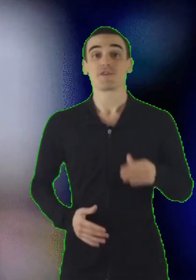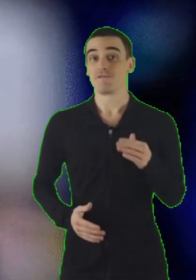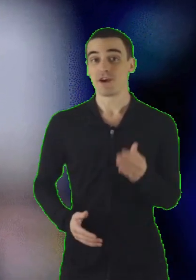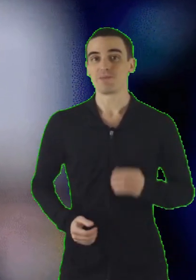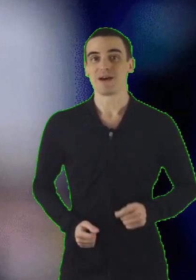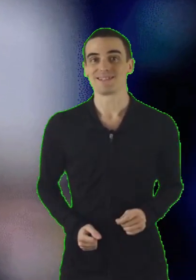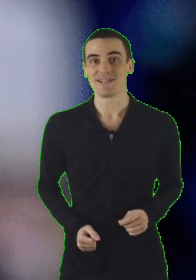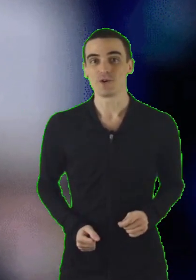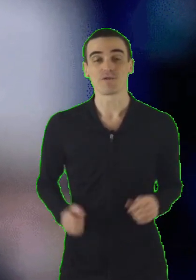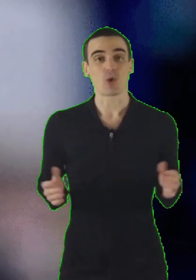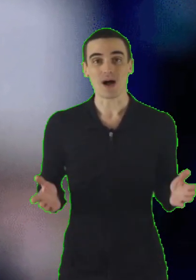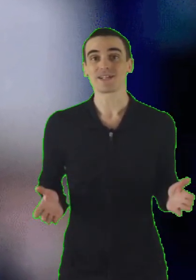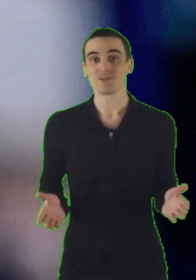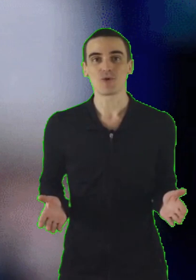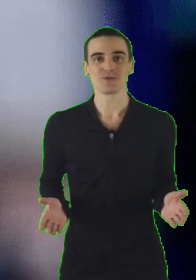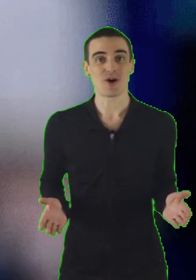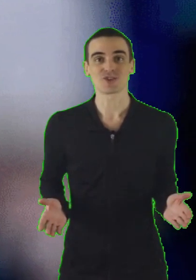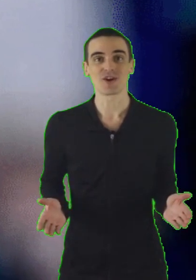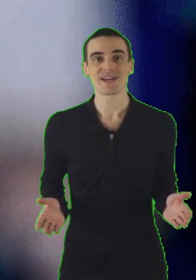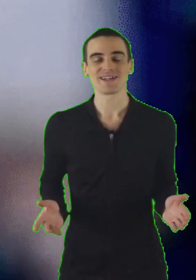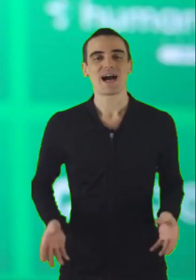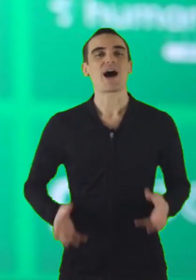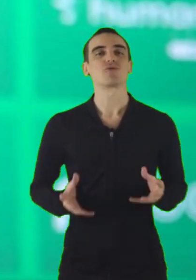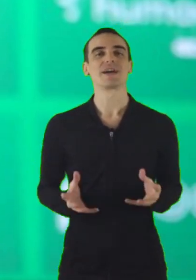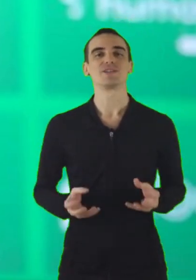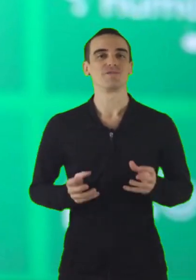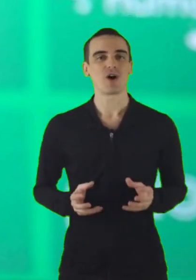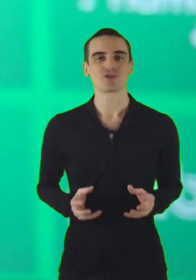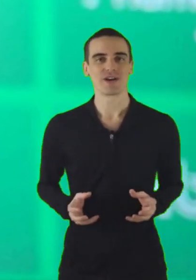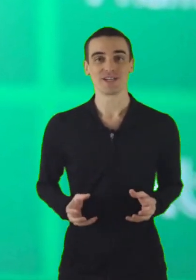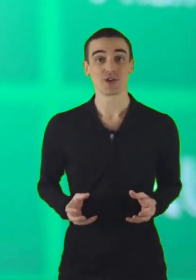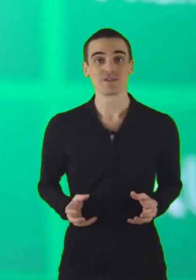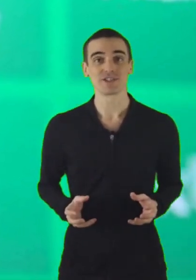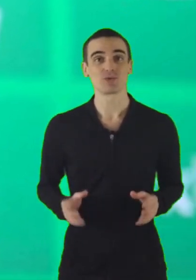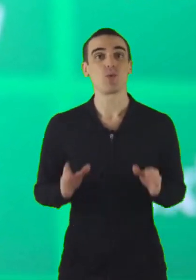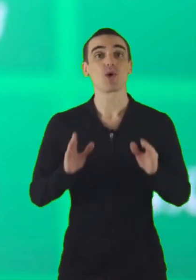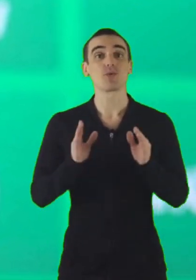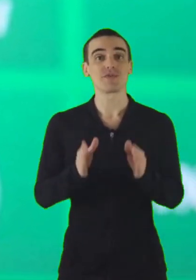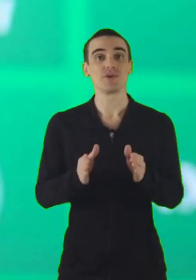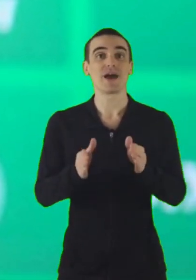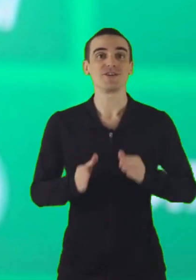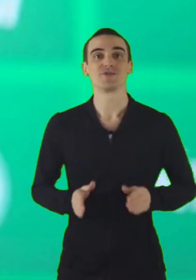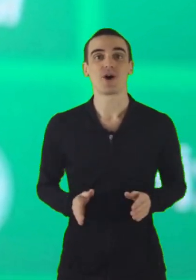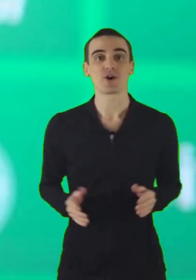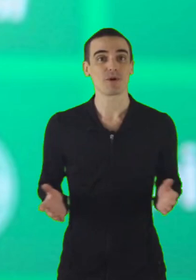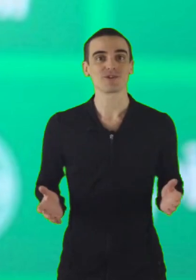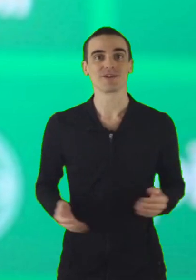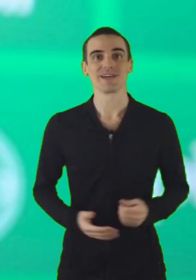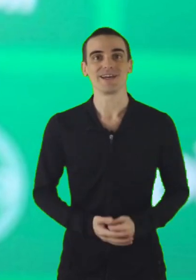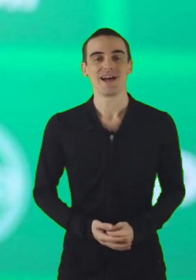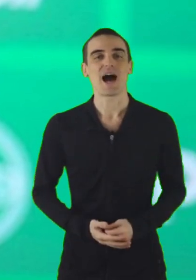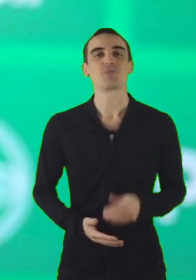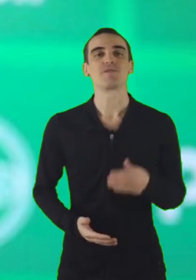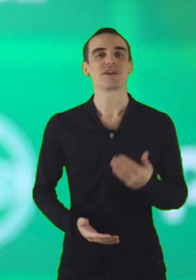à elite. E aí, torcedor? O que acha do interesse do cabuloso em Thiago Carpini? Deixe sua opinião nos